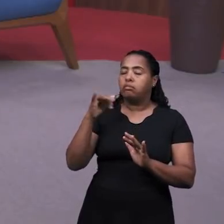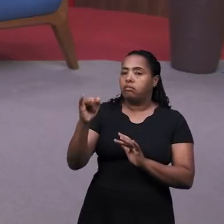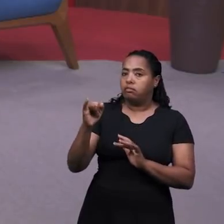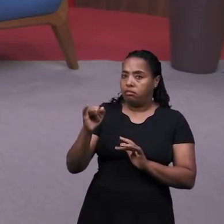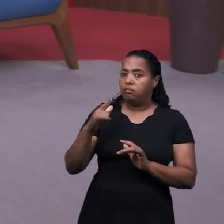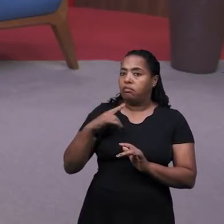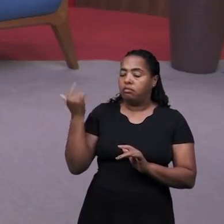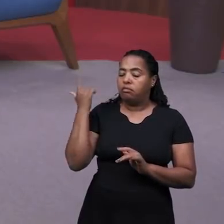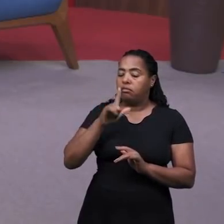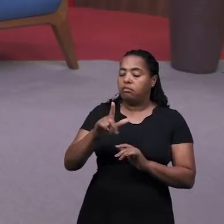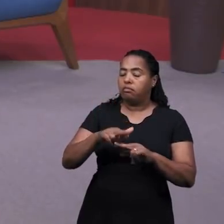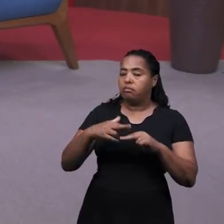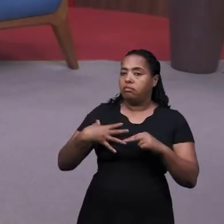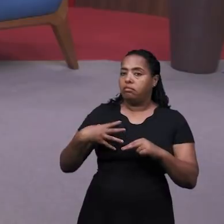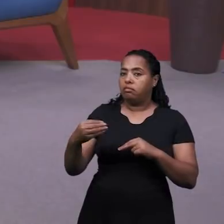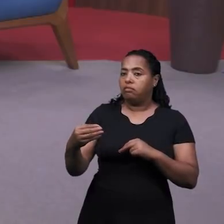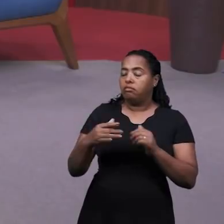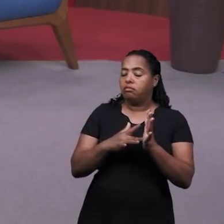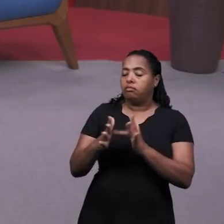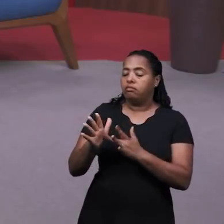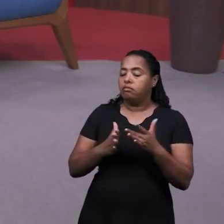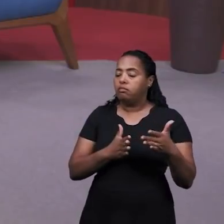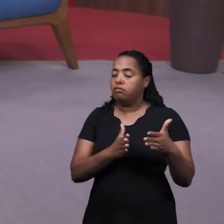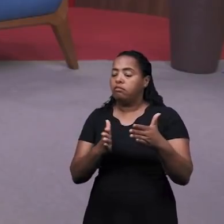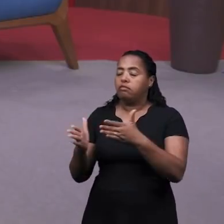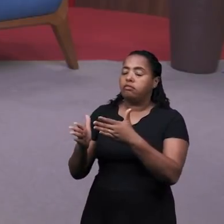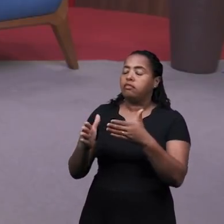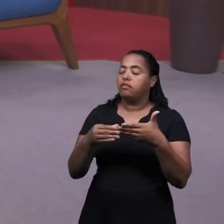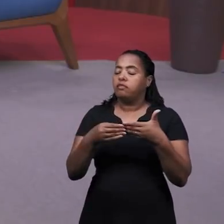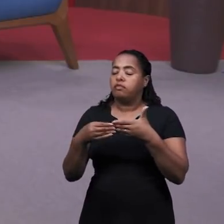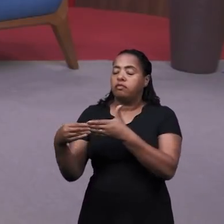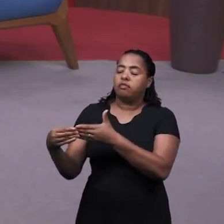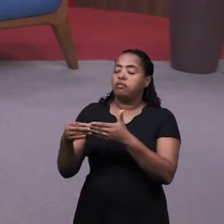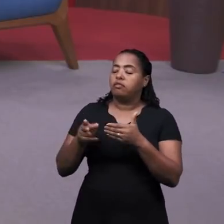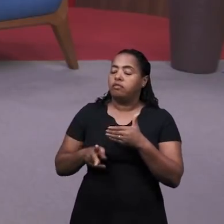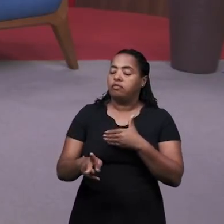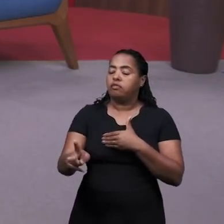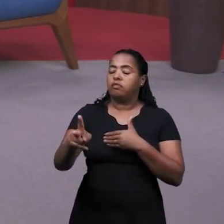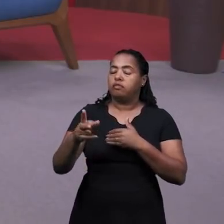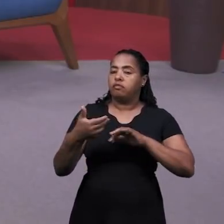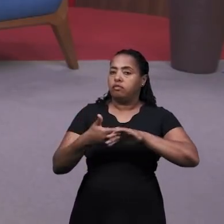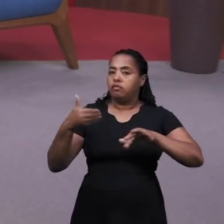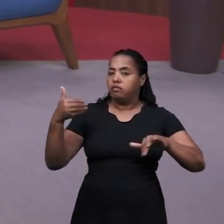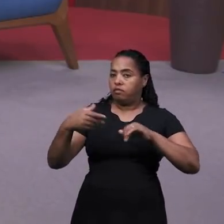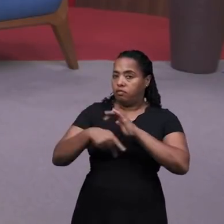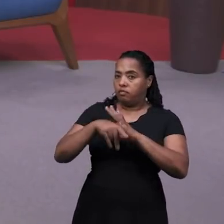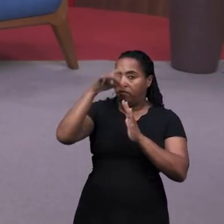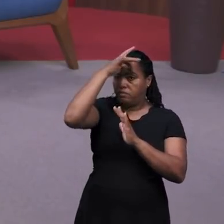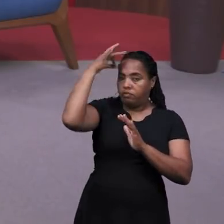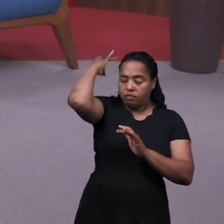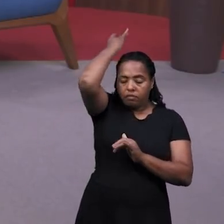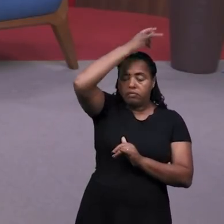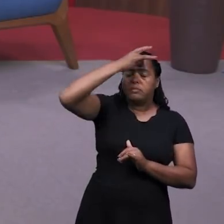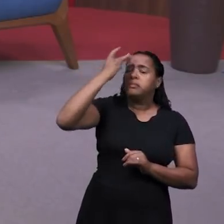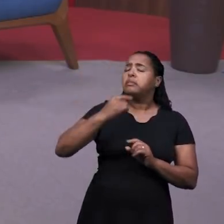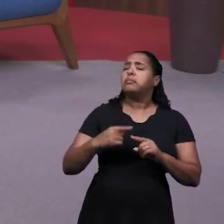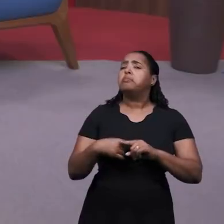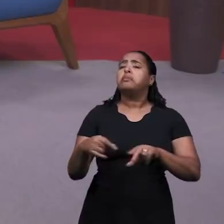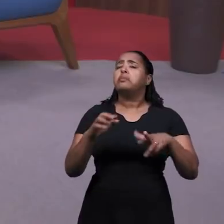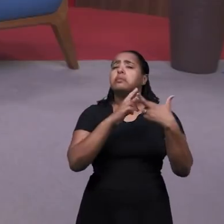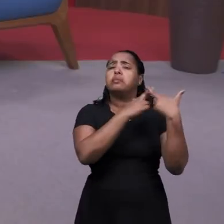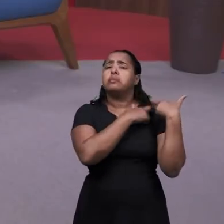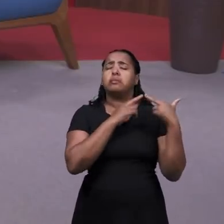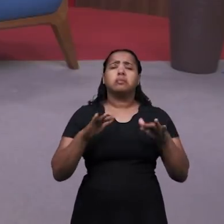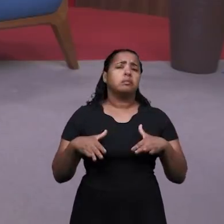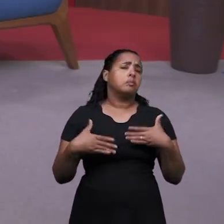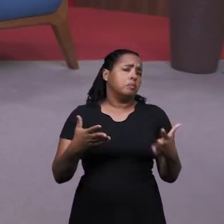que é alcançado através do Filho, que é o caminho, que é Jesus, e na direção contínua de santificação do Espírito Santo. Mas qual é o papel da